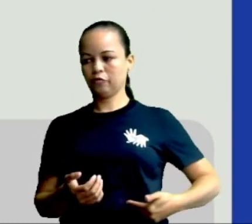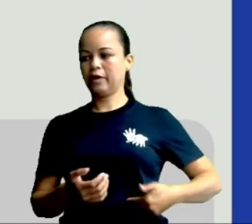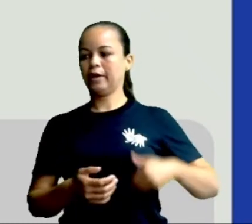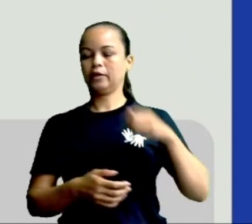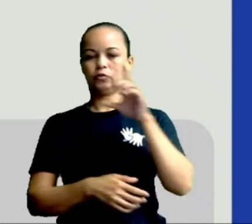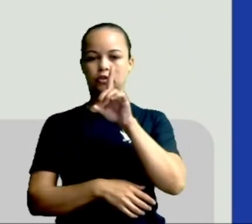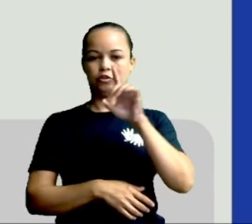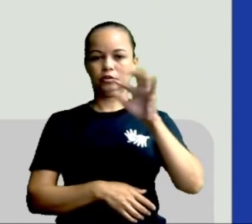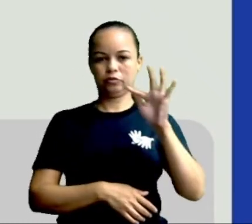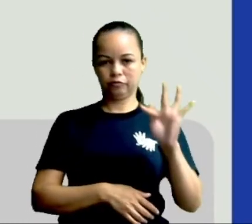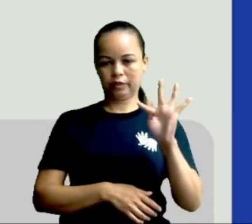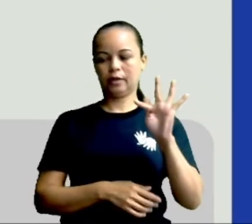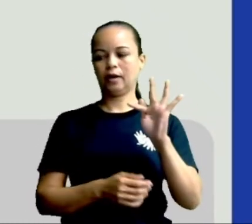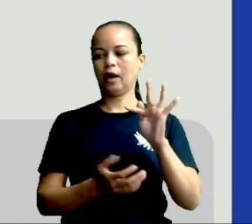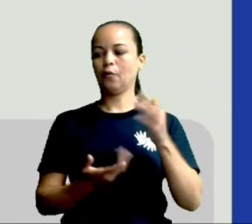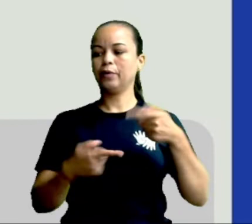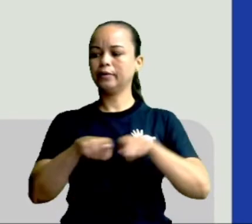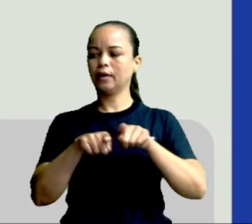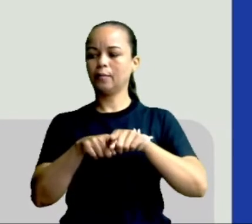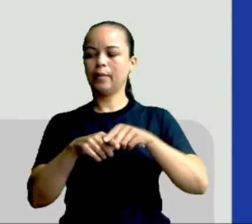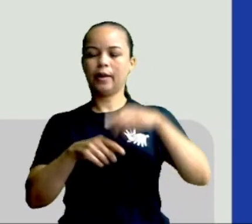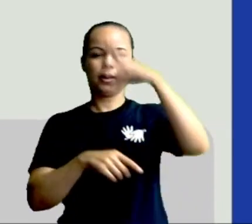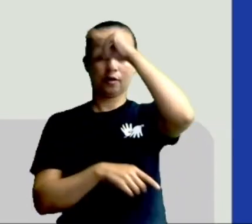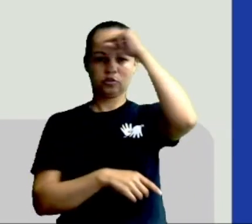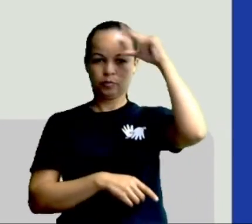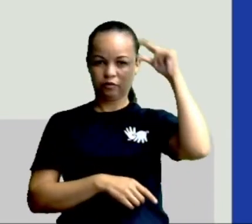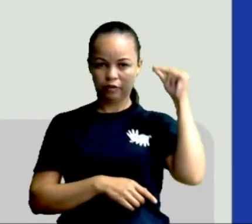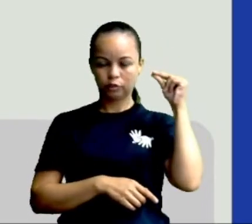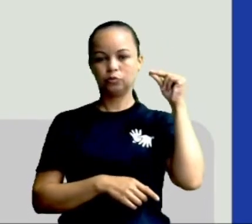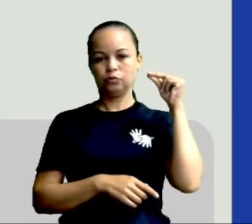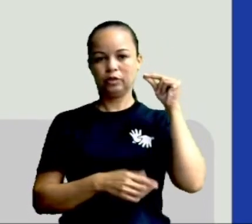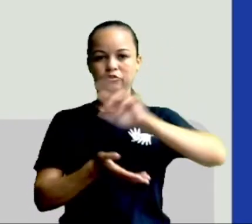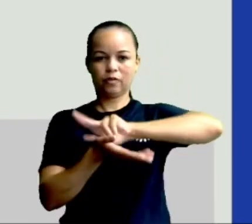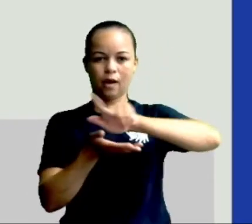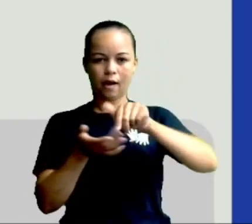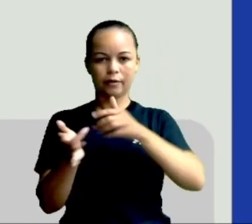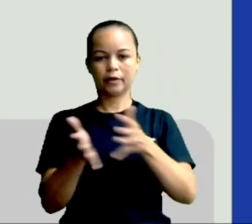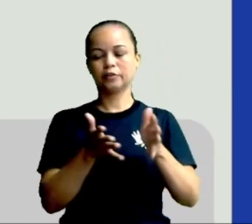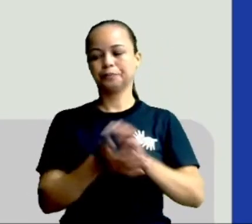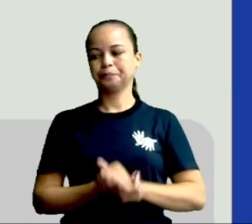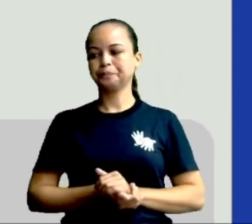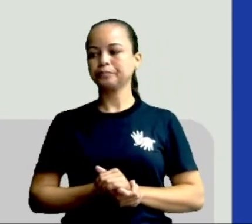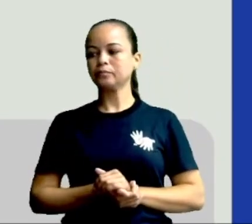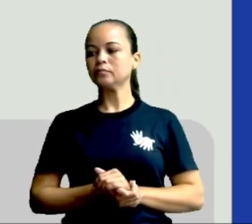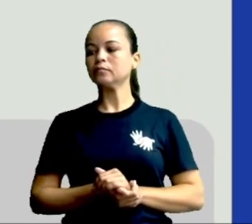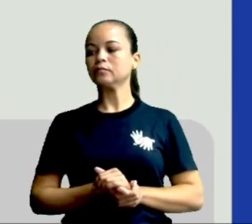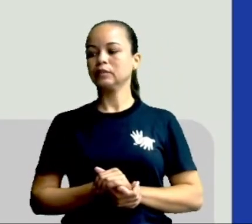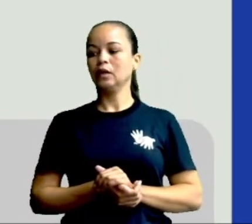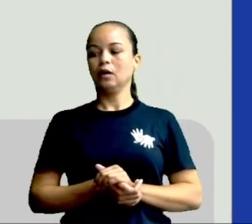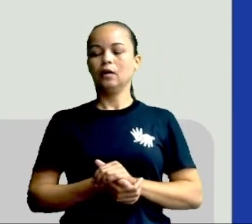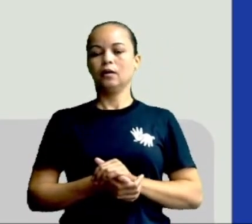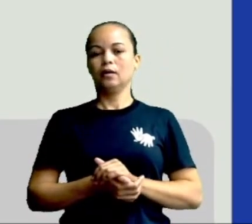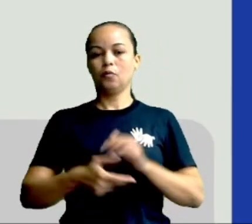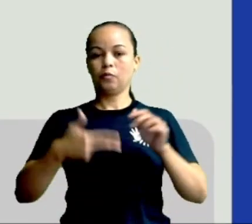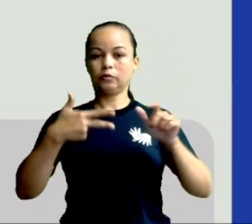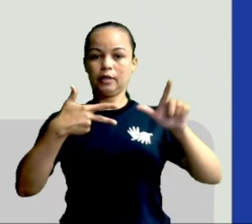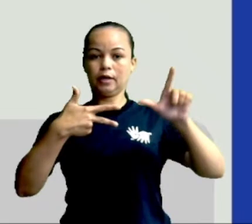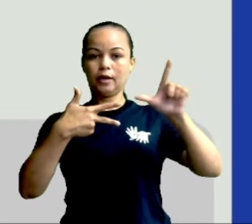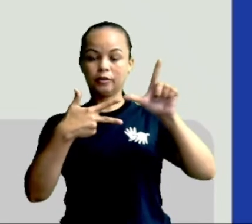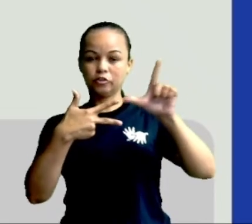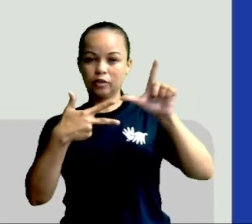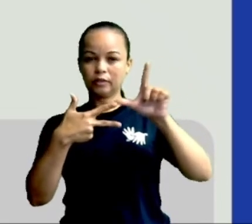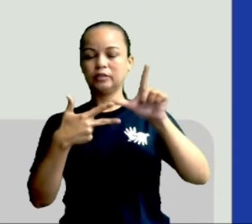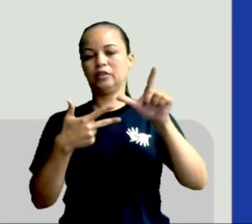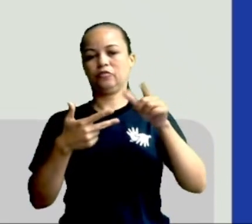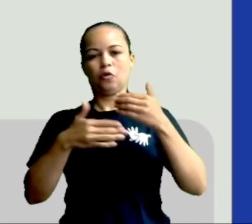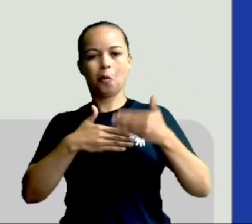e as prefeituras municipais tá o poder legislativo ele está estruturado a partir do